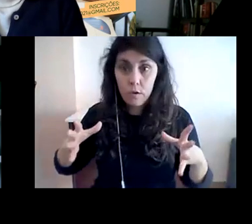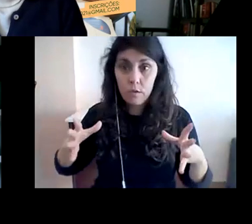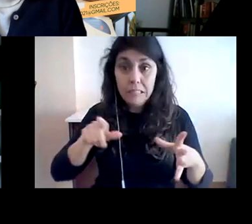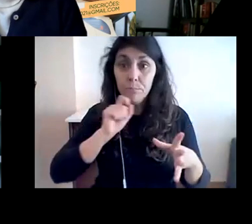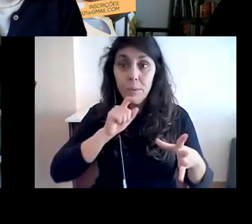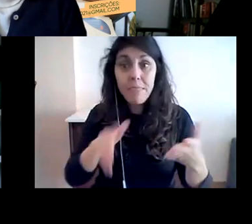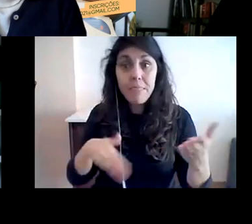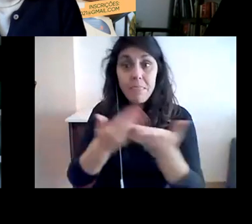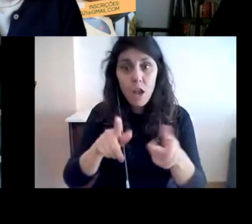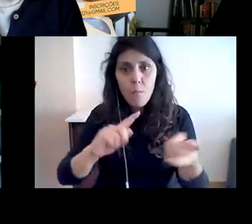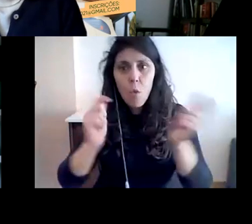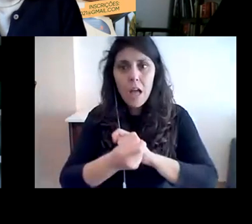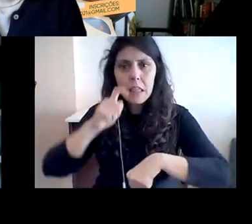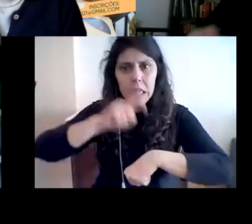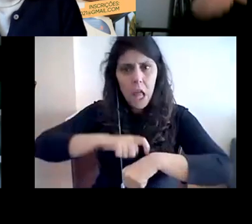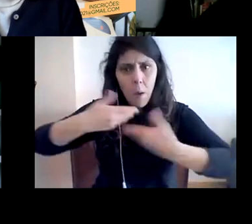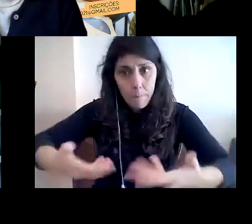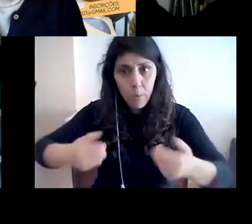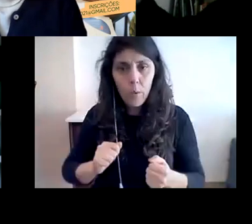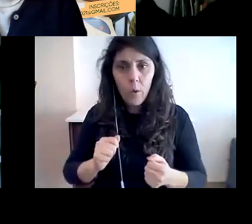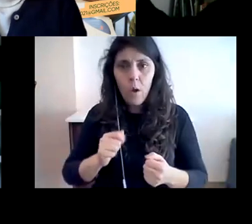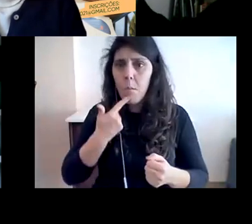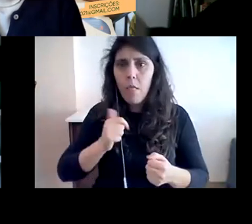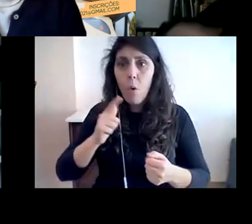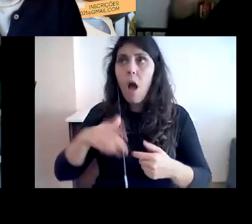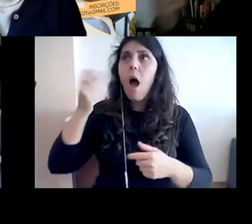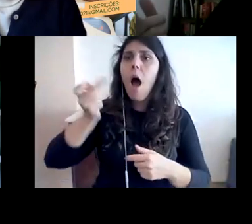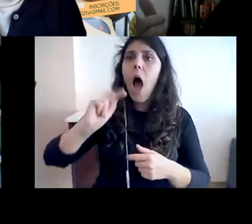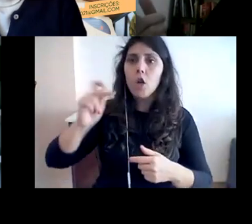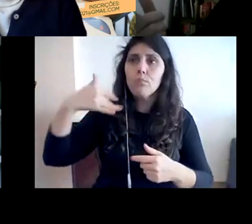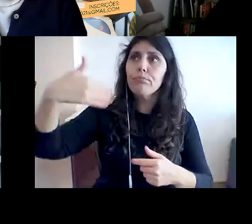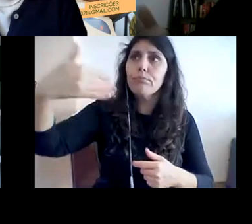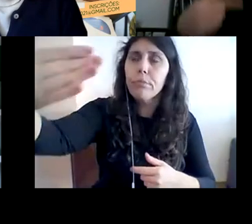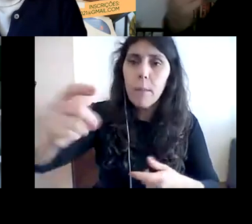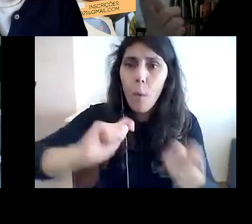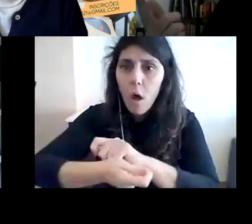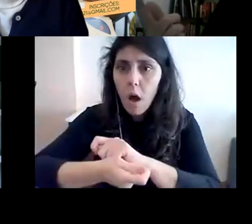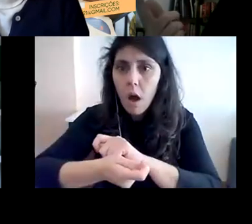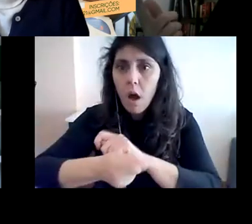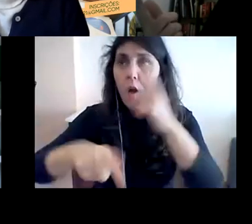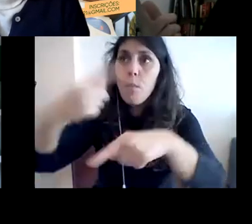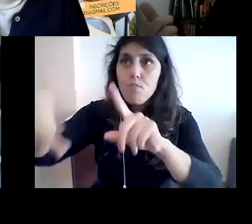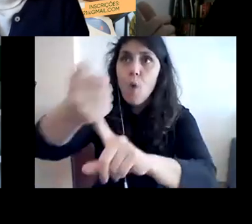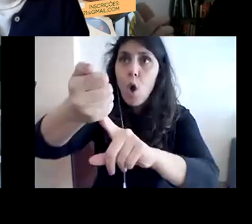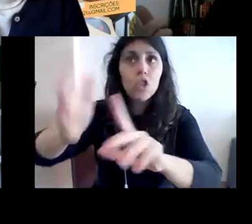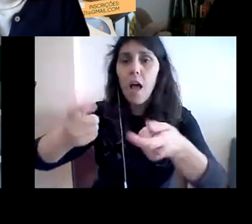mudanças aconteçam em tempo real, não que se planeie uma mudança para daqui a não sei quantos anos, quando lá chegarmos, se calhar aquele curso já nem está